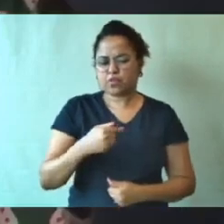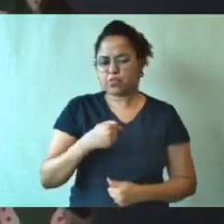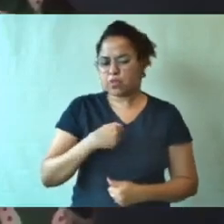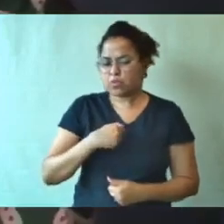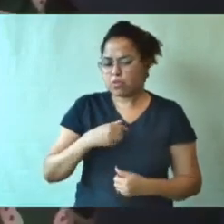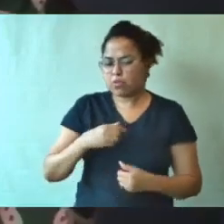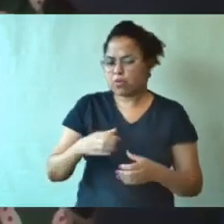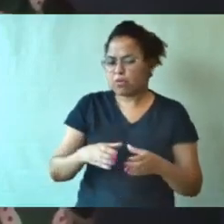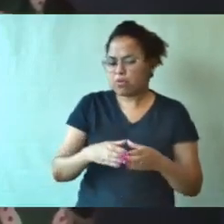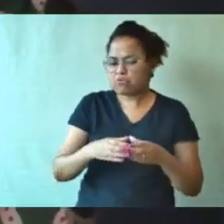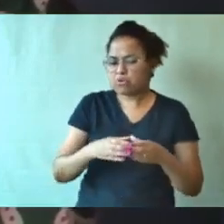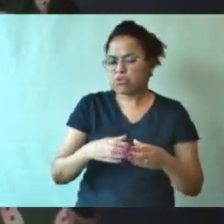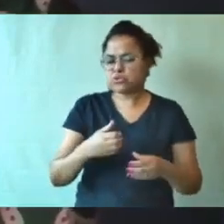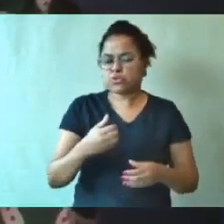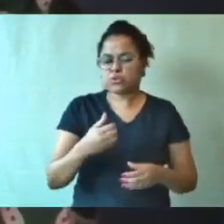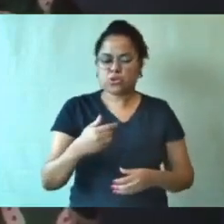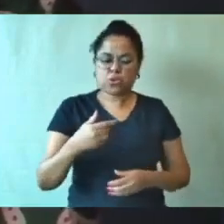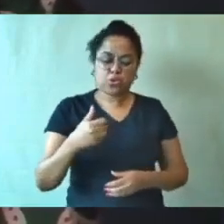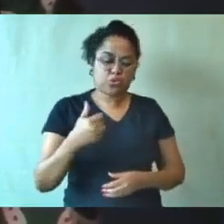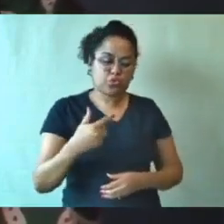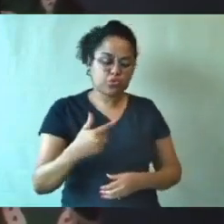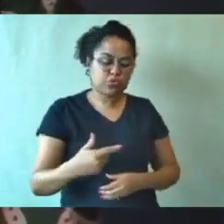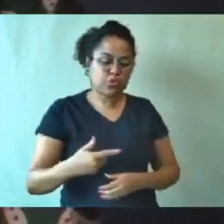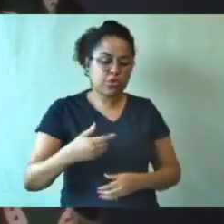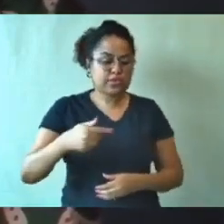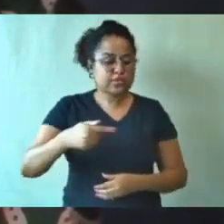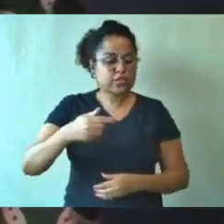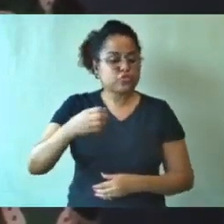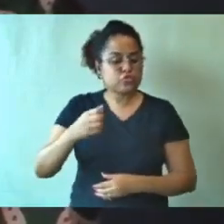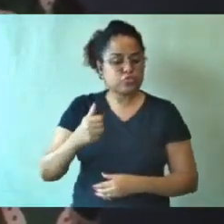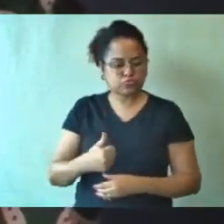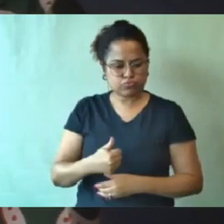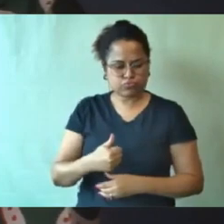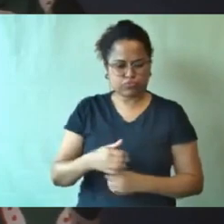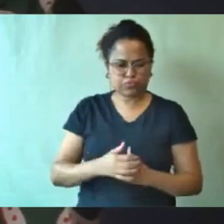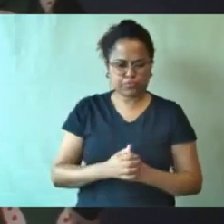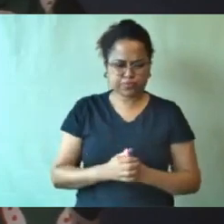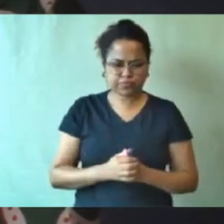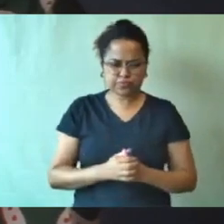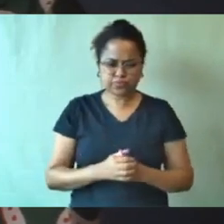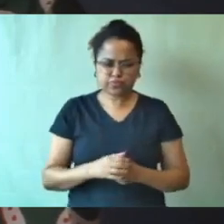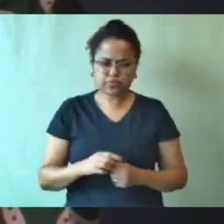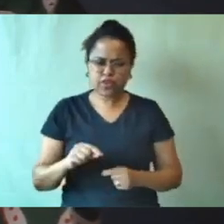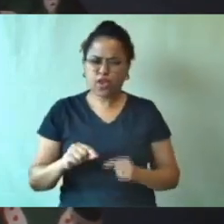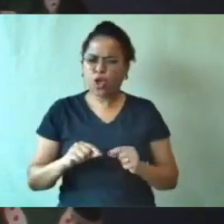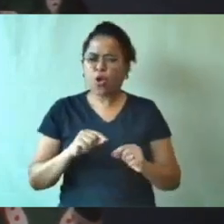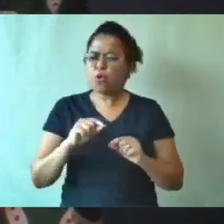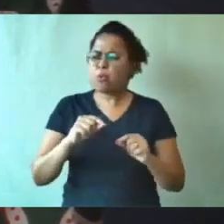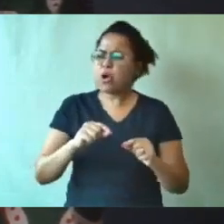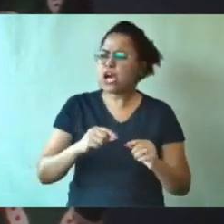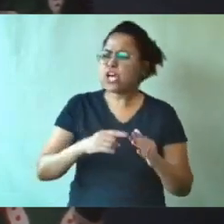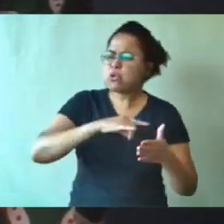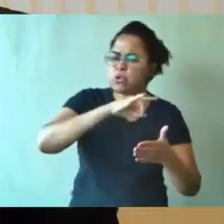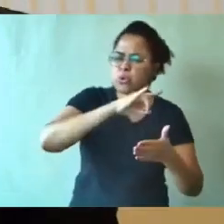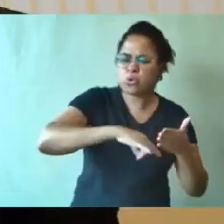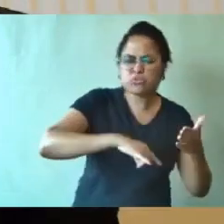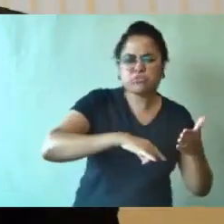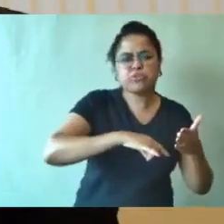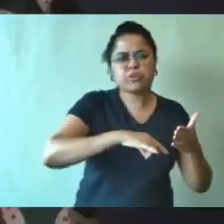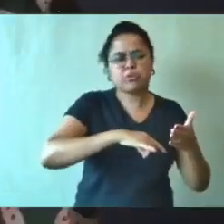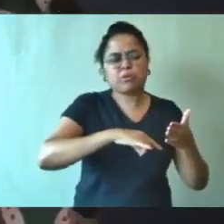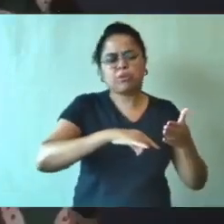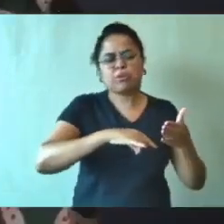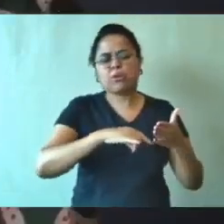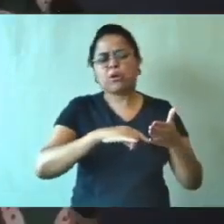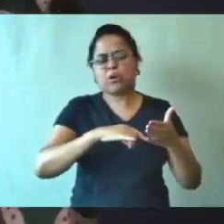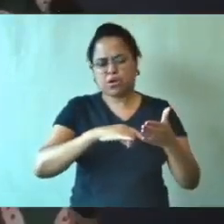Senhor Rubens, quando que a empresa Viação Torres notificou oficialmente o consórcio sobre o desequilíbrio financeiro? O